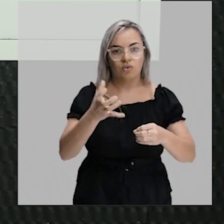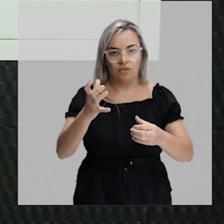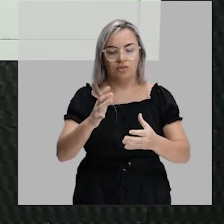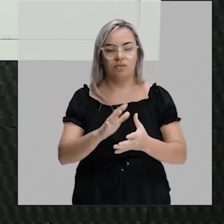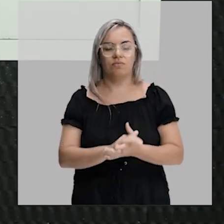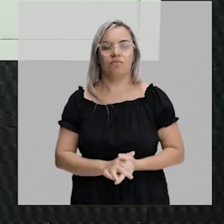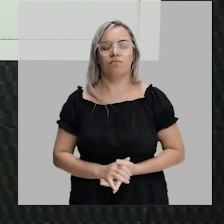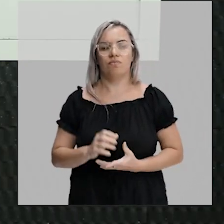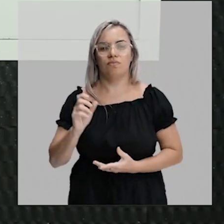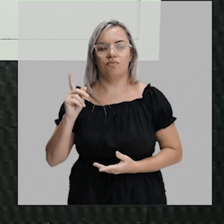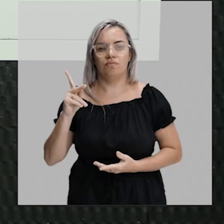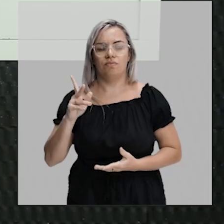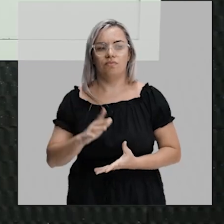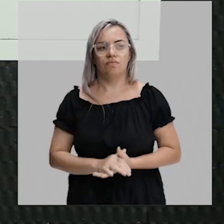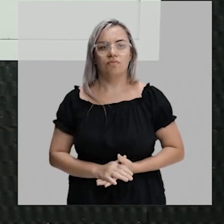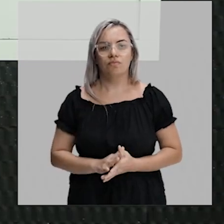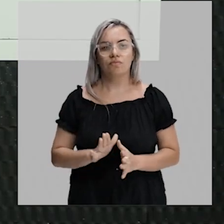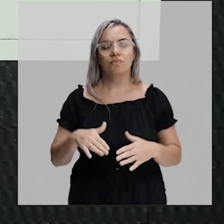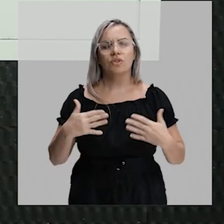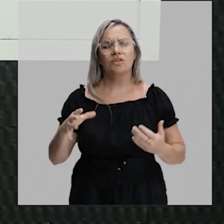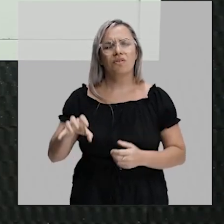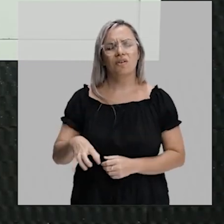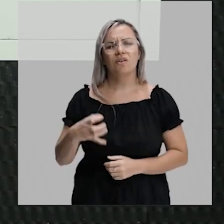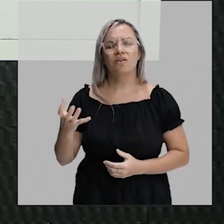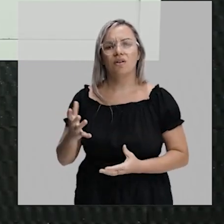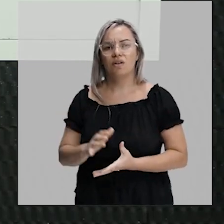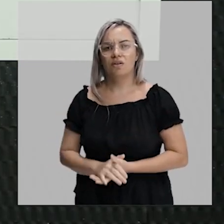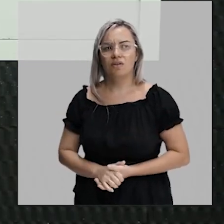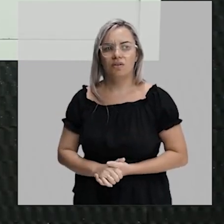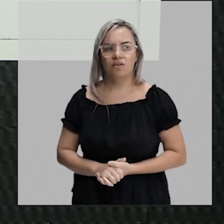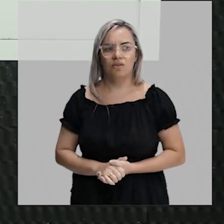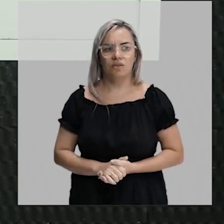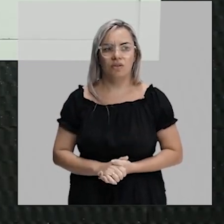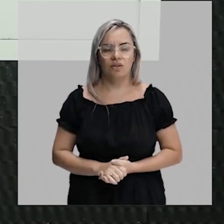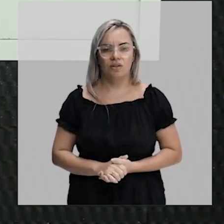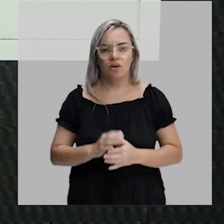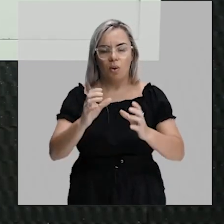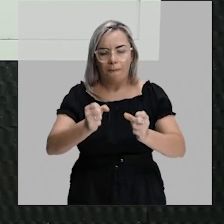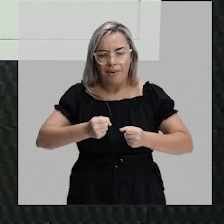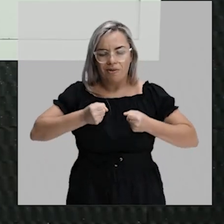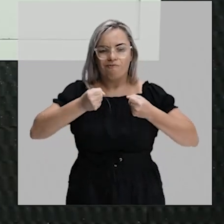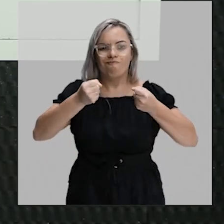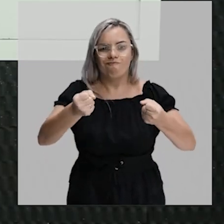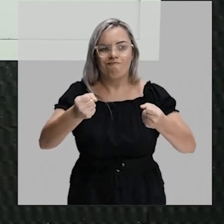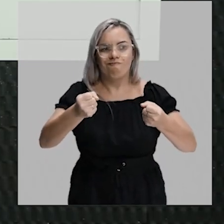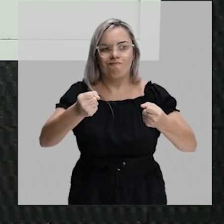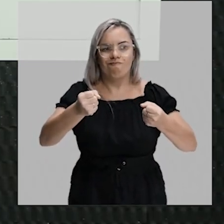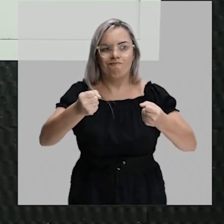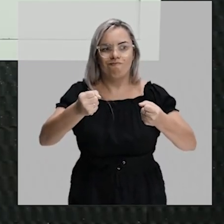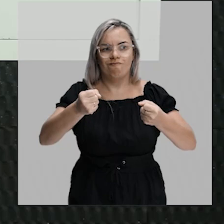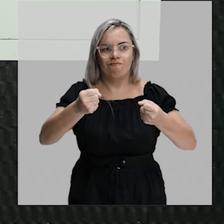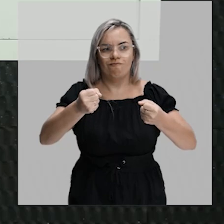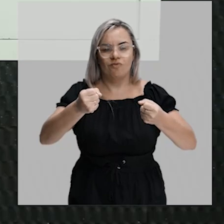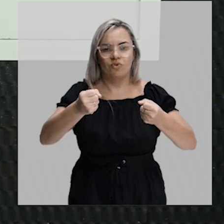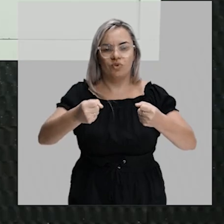Ok? O que é que vai acontecer? Vai ser aplicada uma força neste sentido,